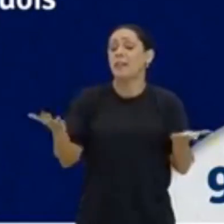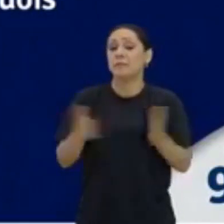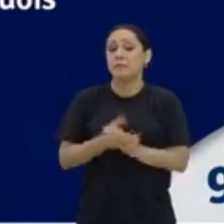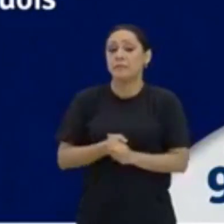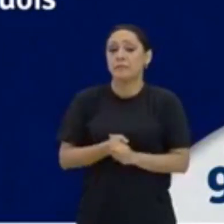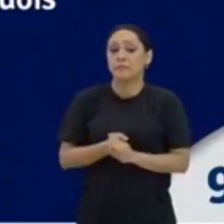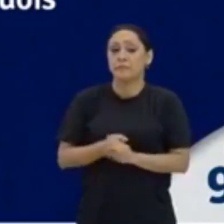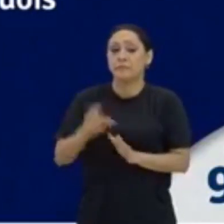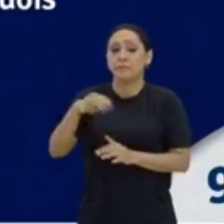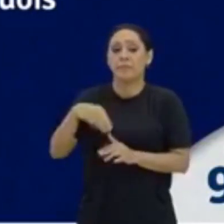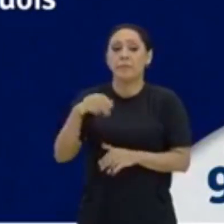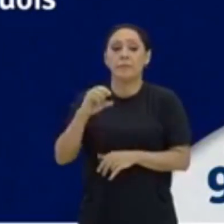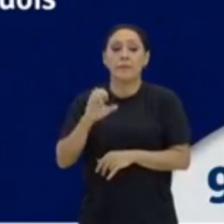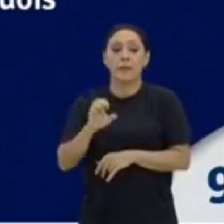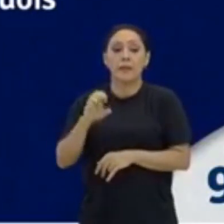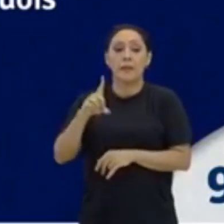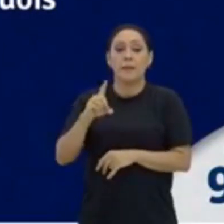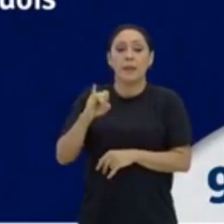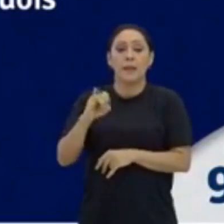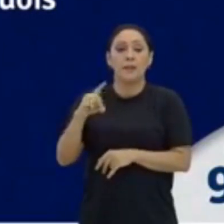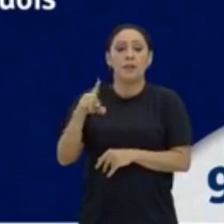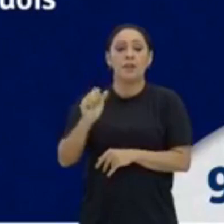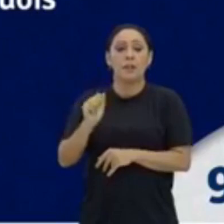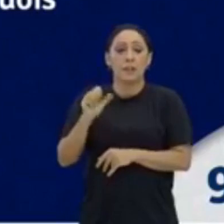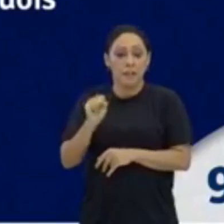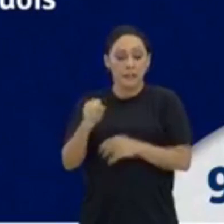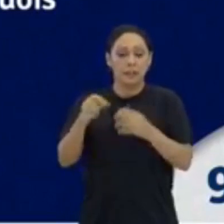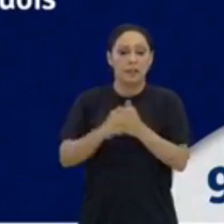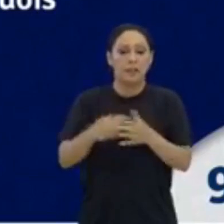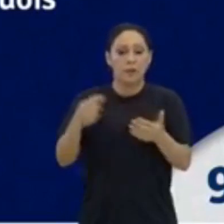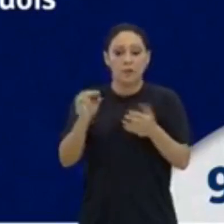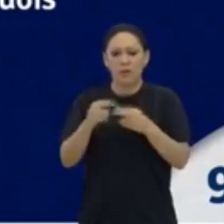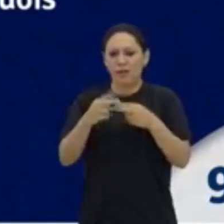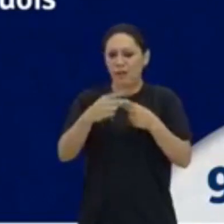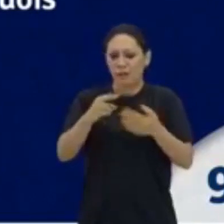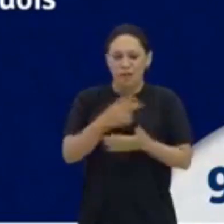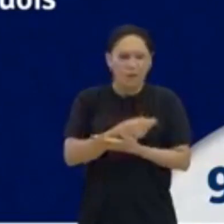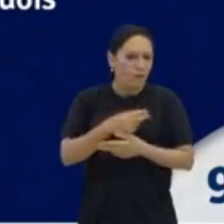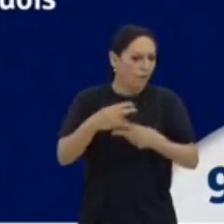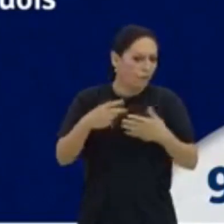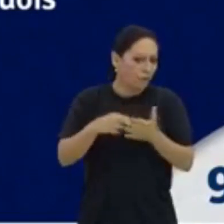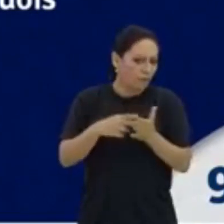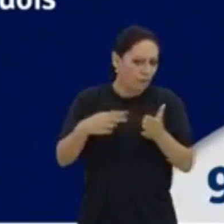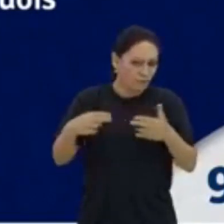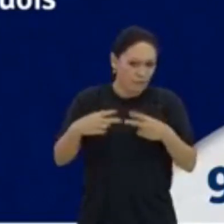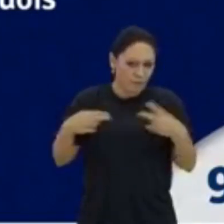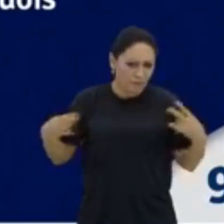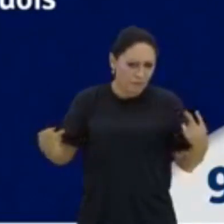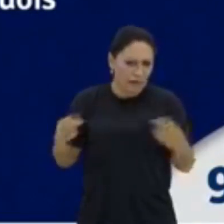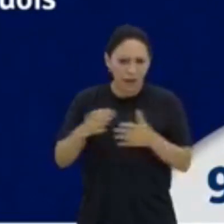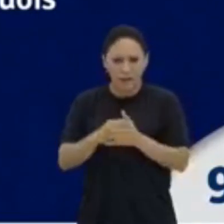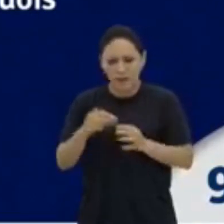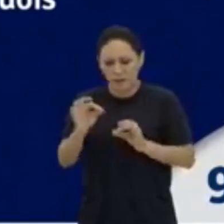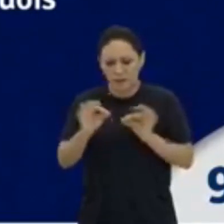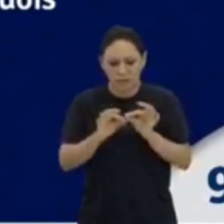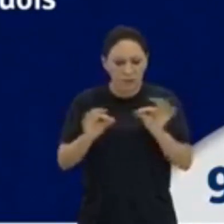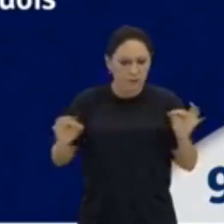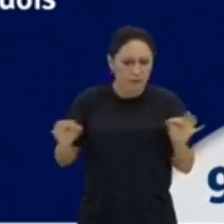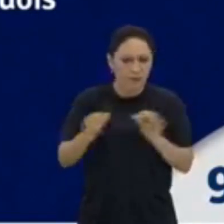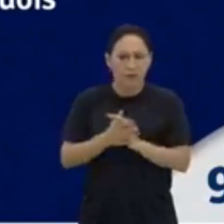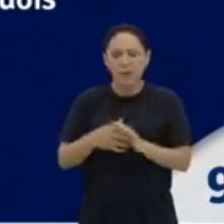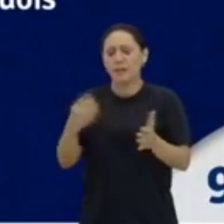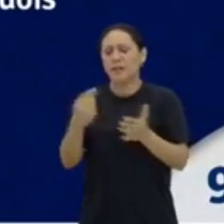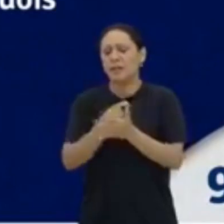Que são se nós cotidiano realizamos várias operações de medição, nada mais adequado do que refletirmos sobre a